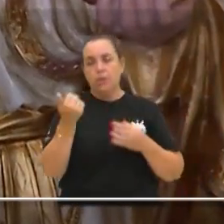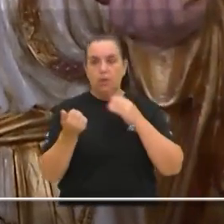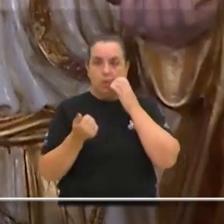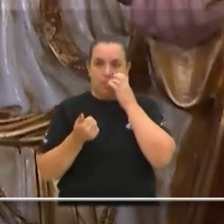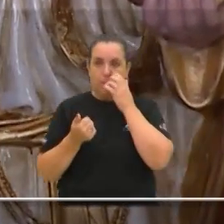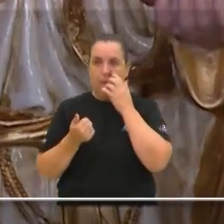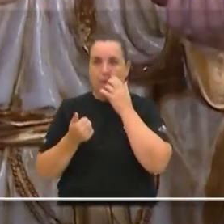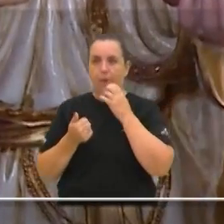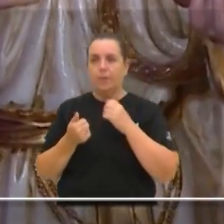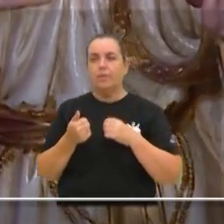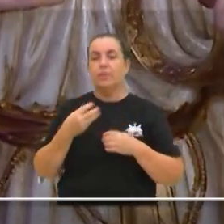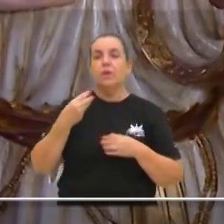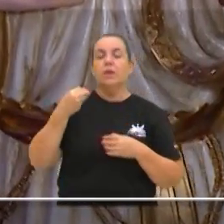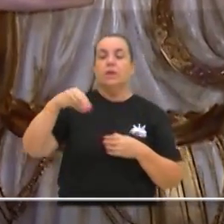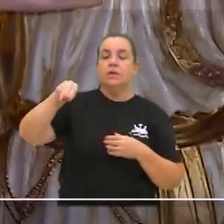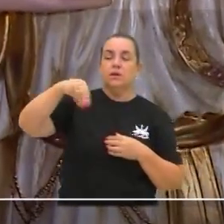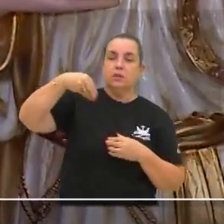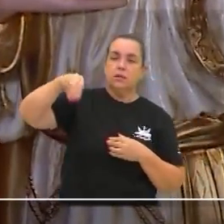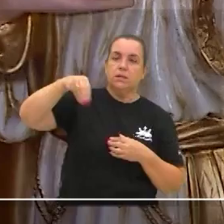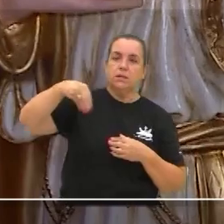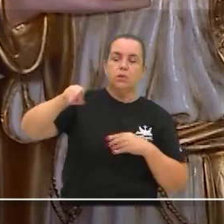o mais puro incenso,